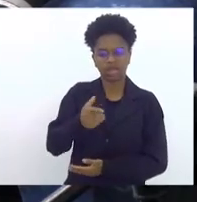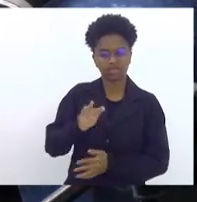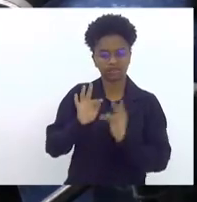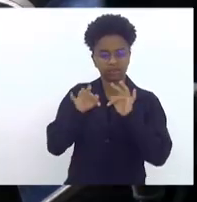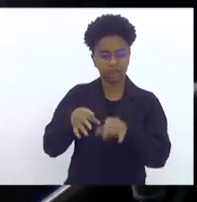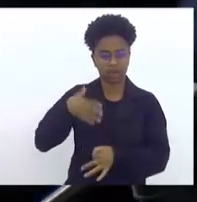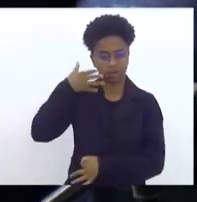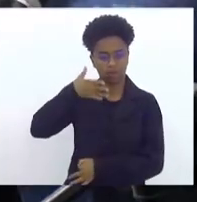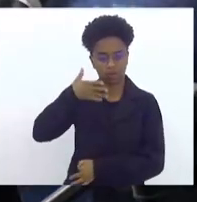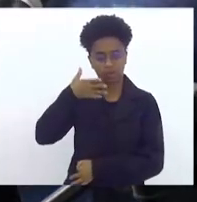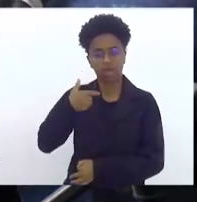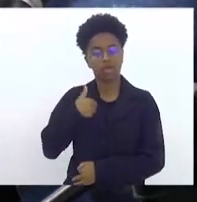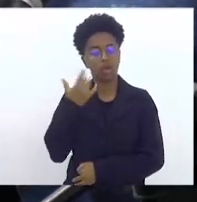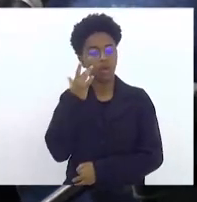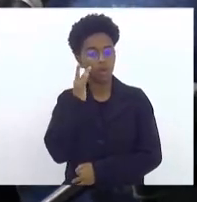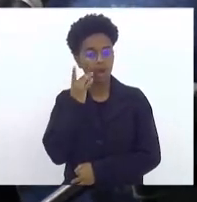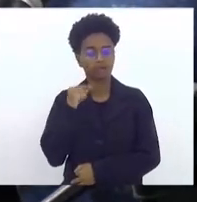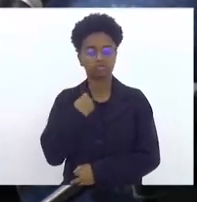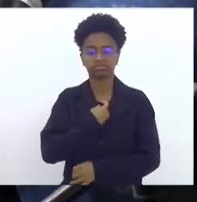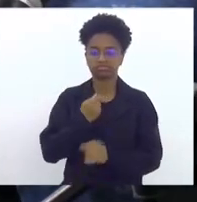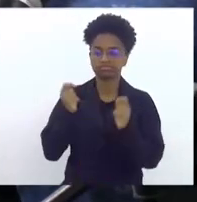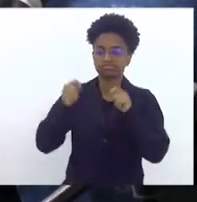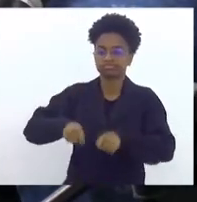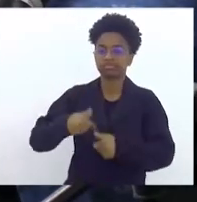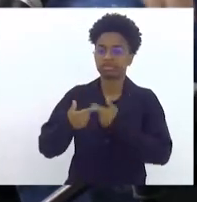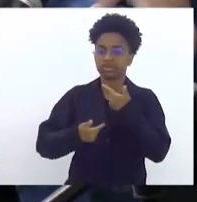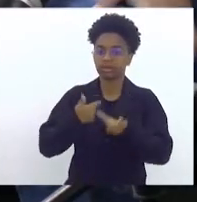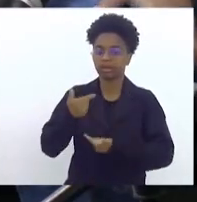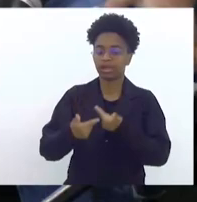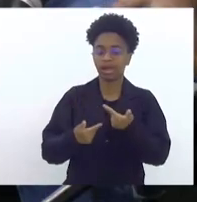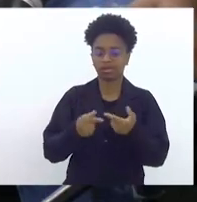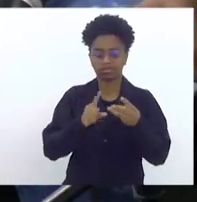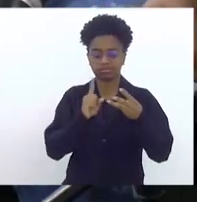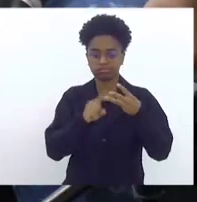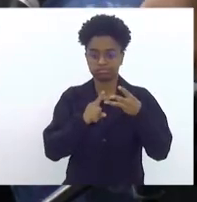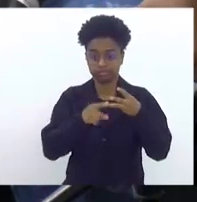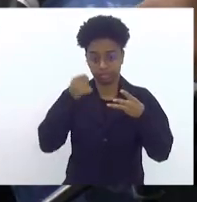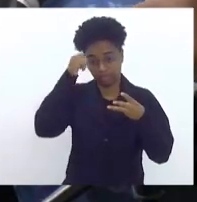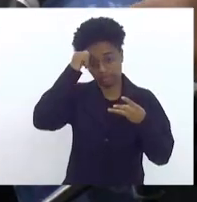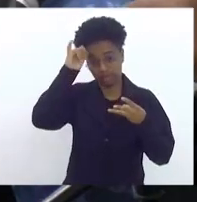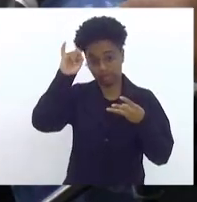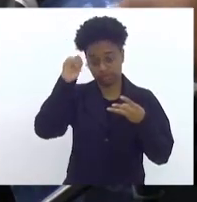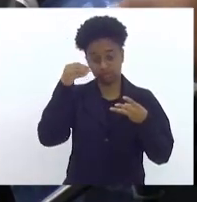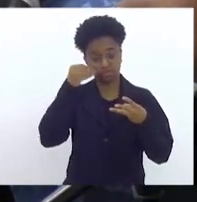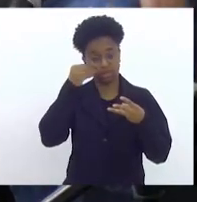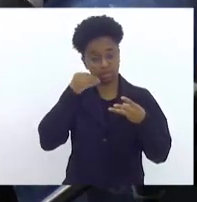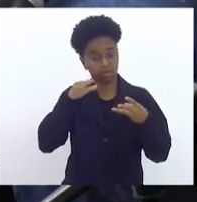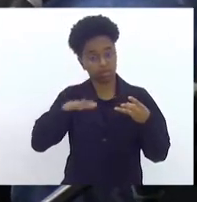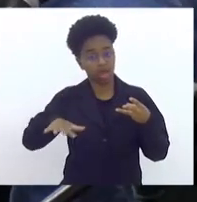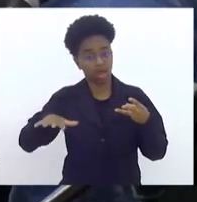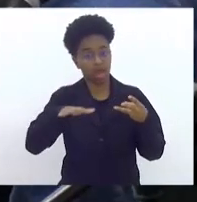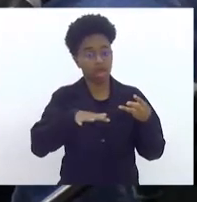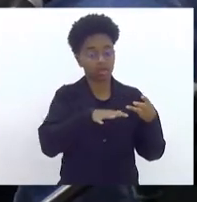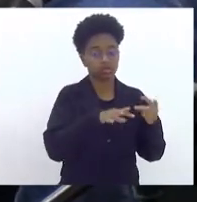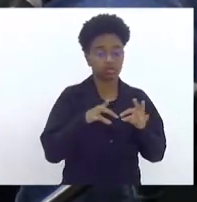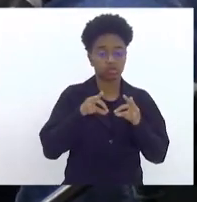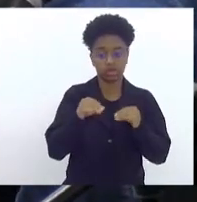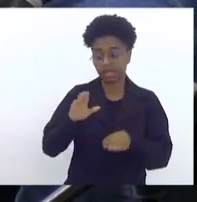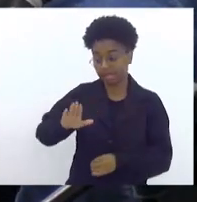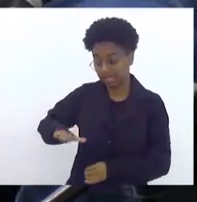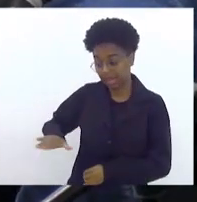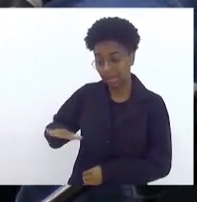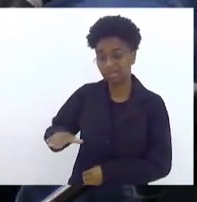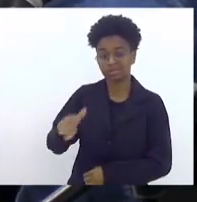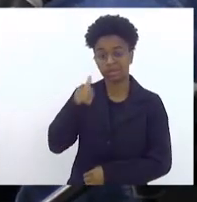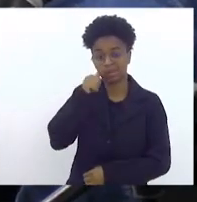da minha fala eu acho que a gente pode trabalhar muito com a prevenção em todas as áreas crianças mulheres